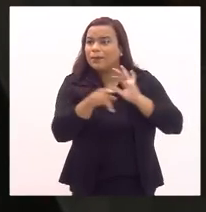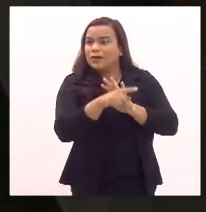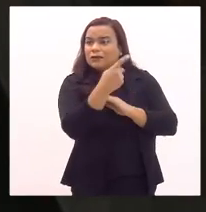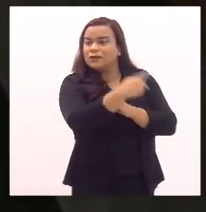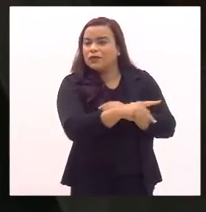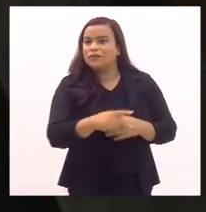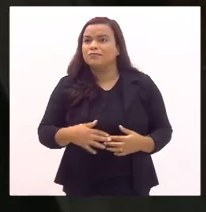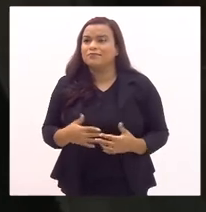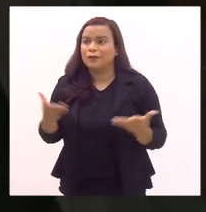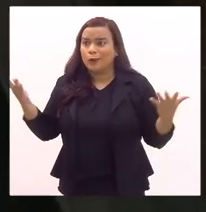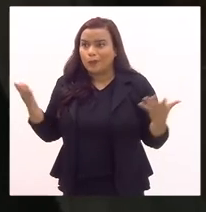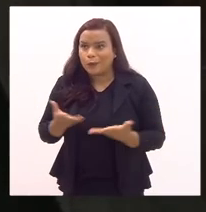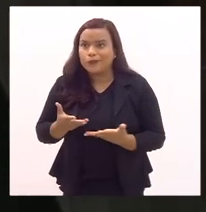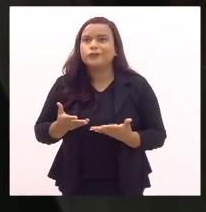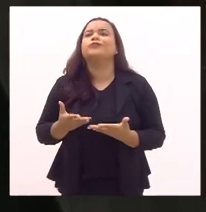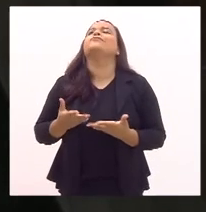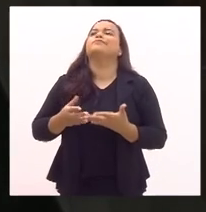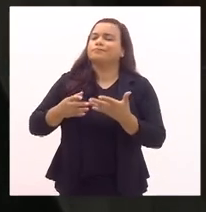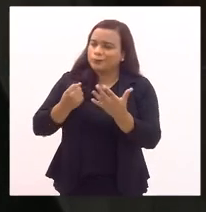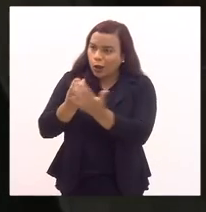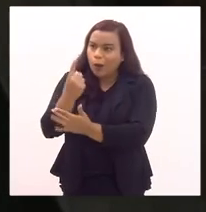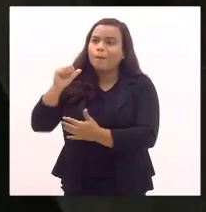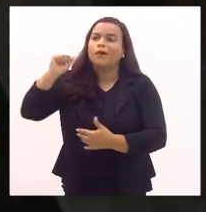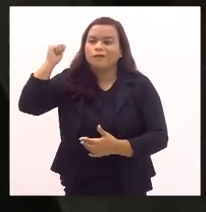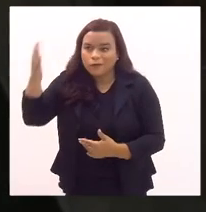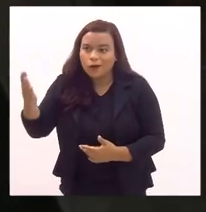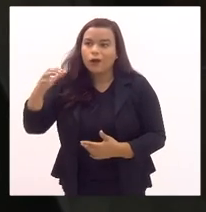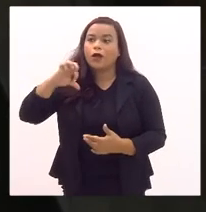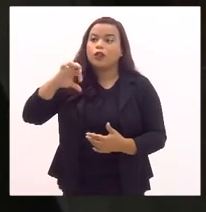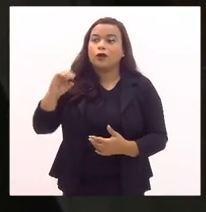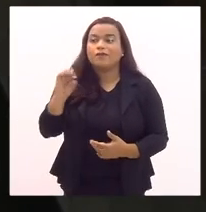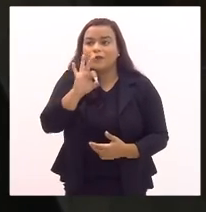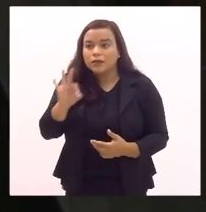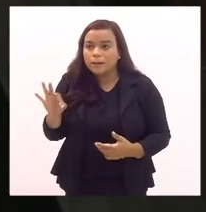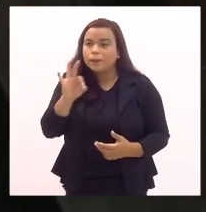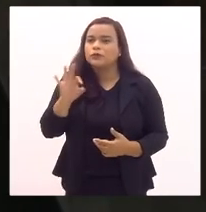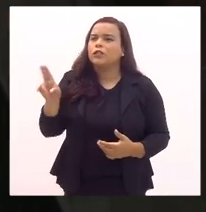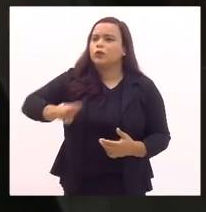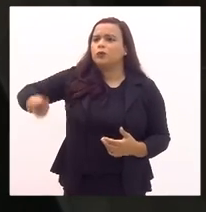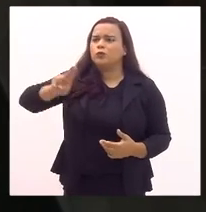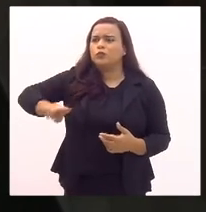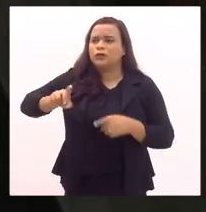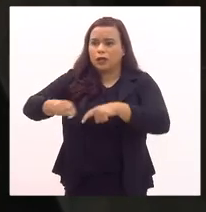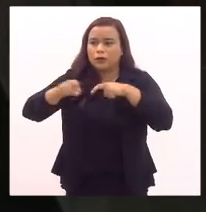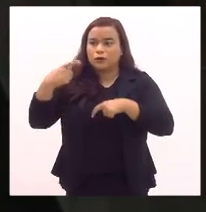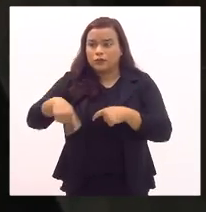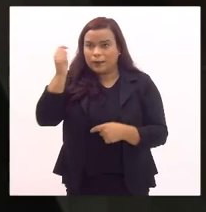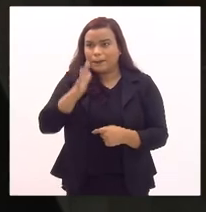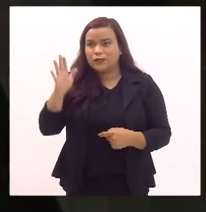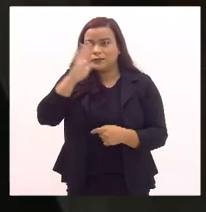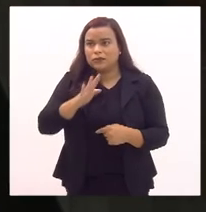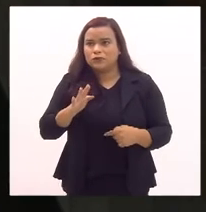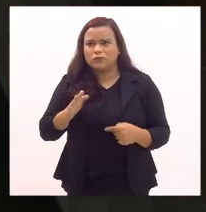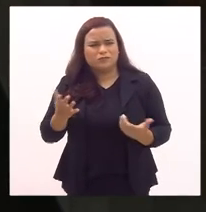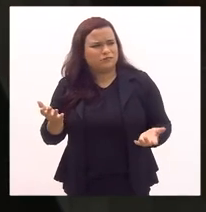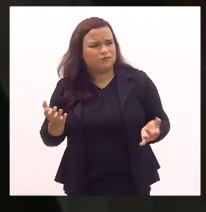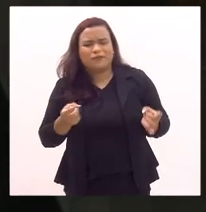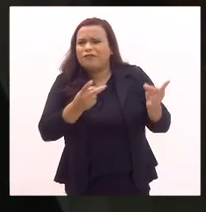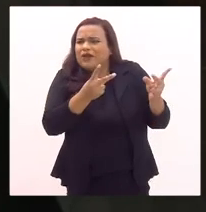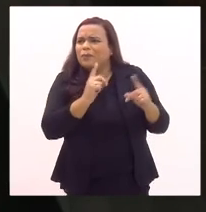importamos noventa porcento dos fertilizantes usados na agricultura brasileira é porque que vendeu as fotos que fertilizante não era